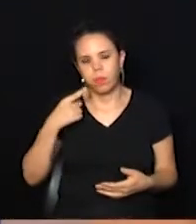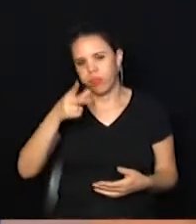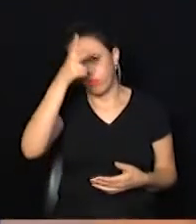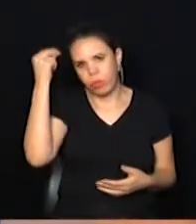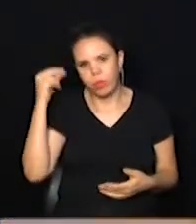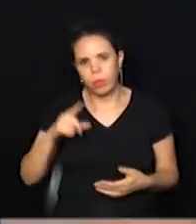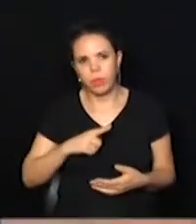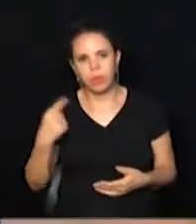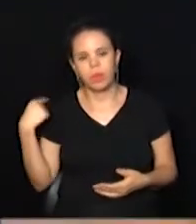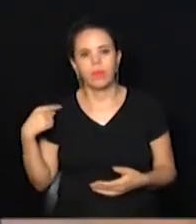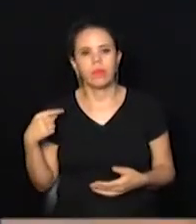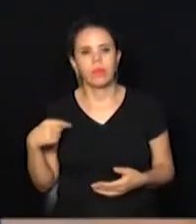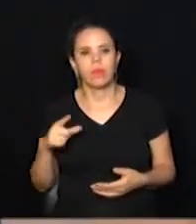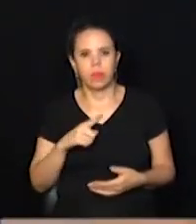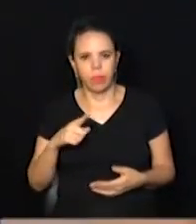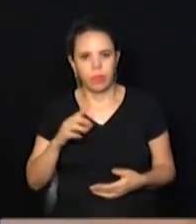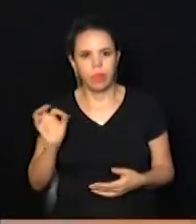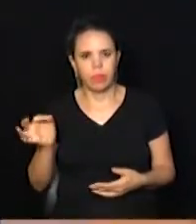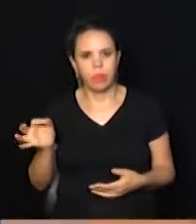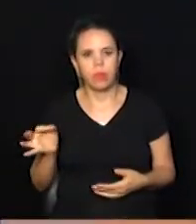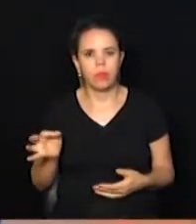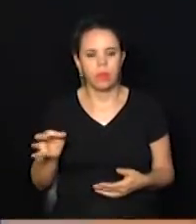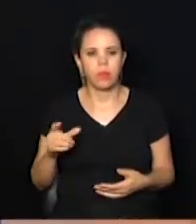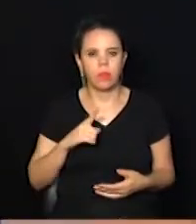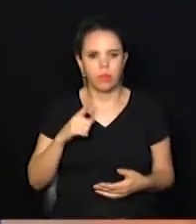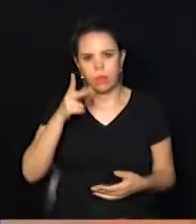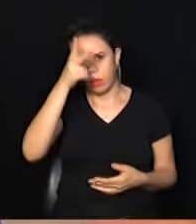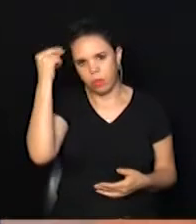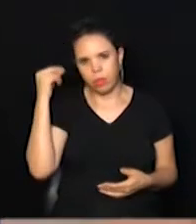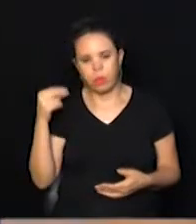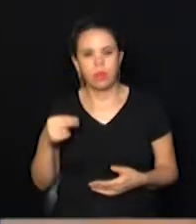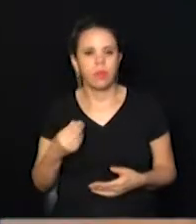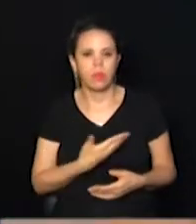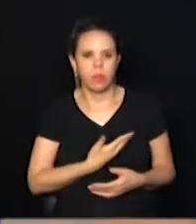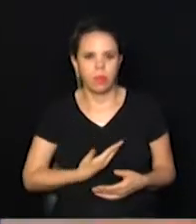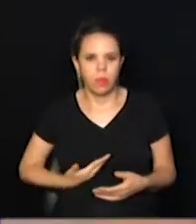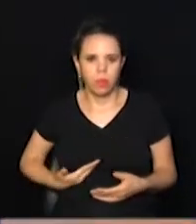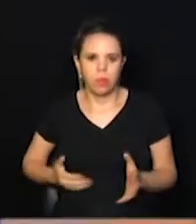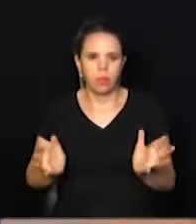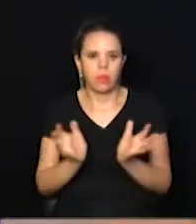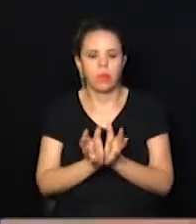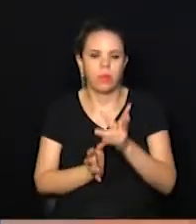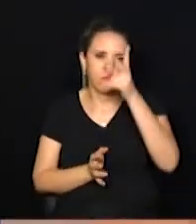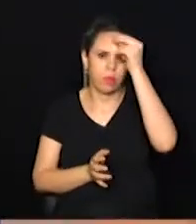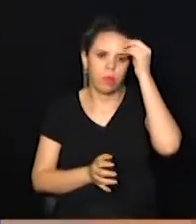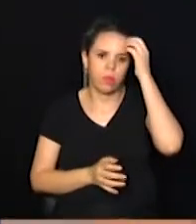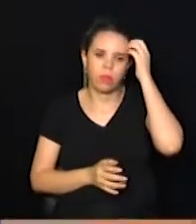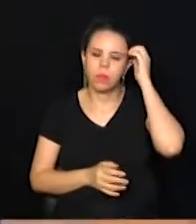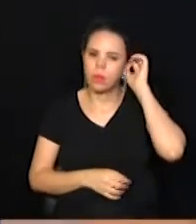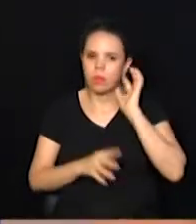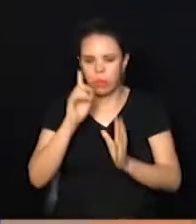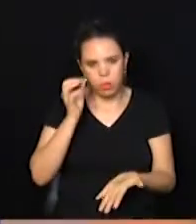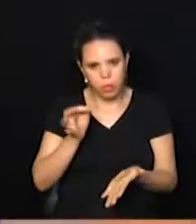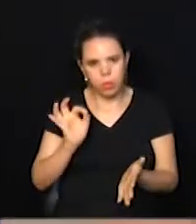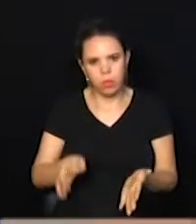prefeitura, mas nós tínhamos a certeza que tínhamos na prefeitura ali um governo, uma equipe e um prefeito convicto